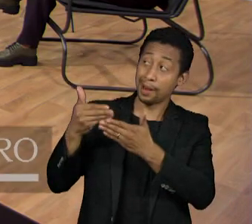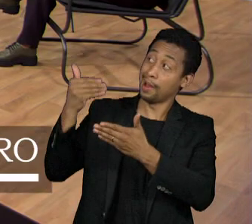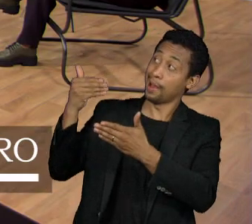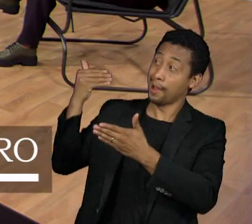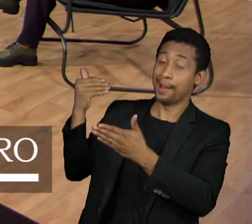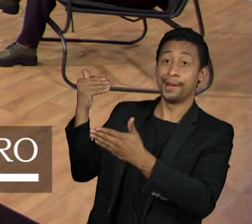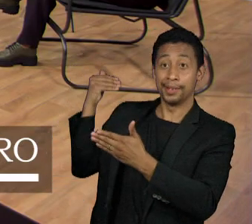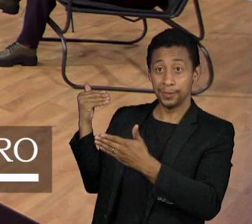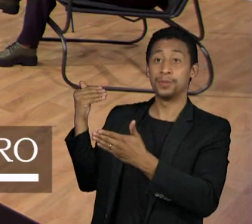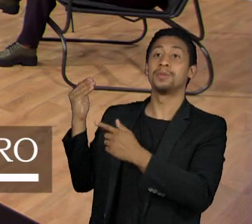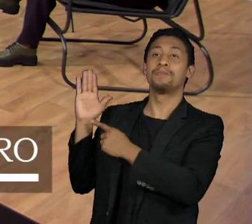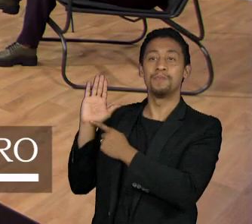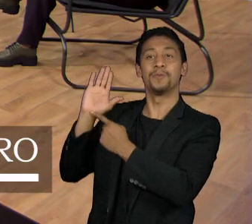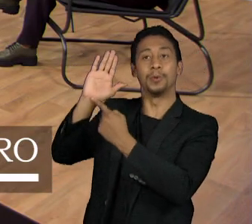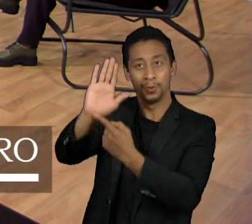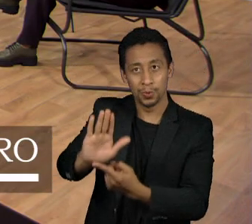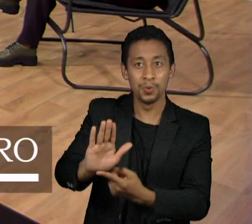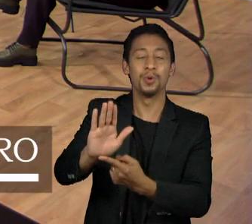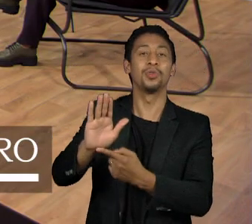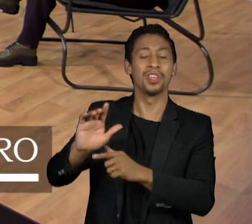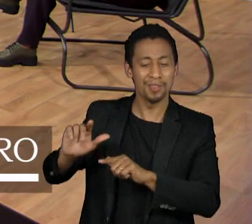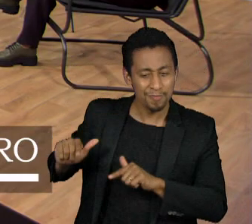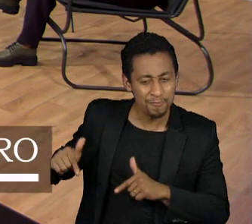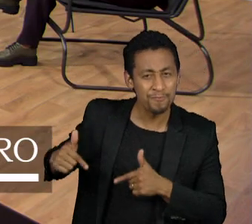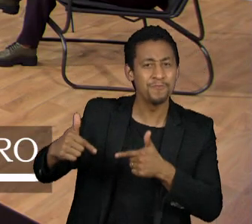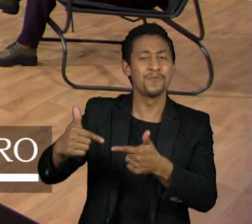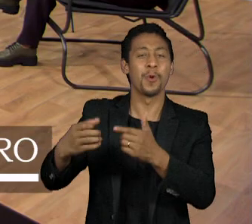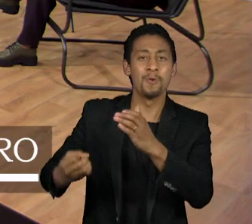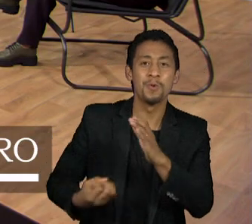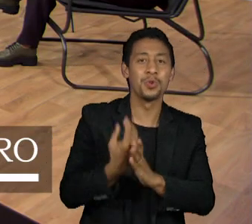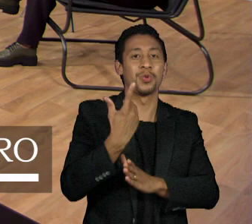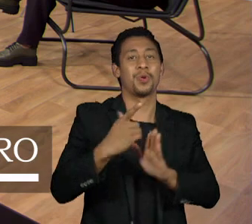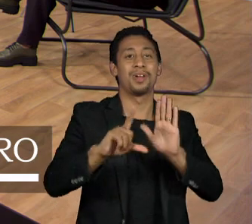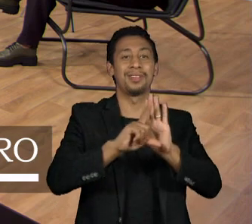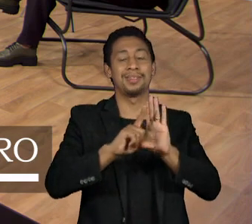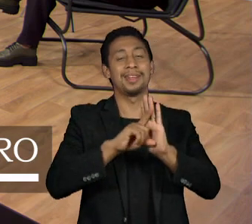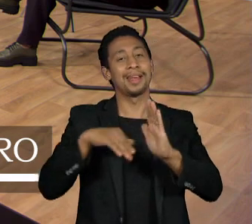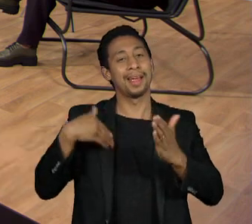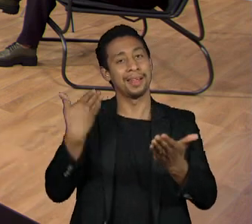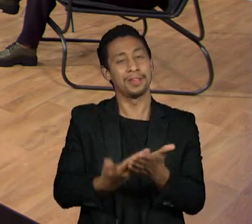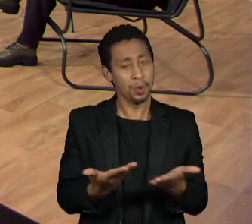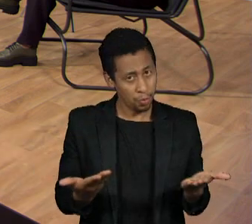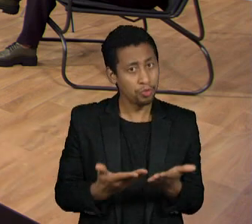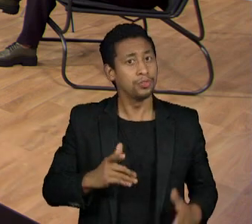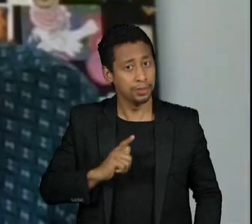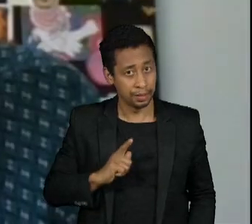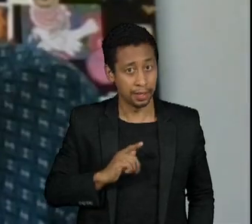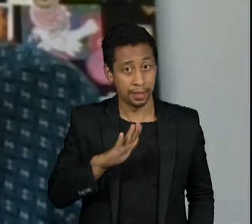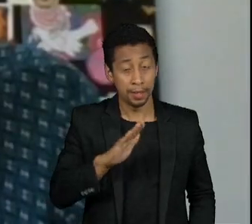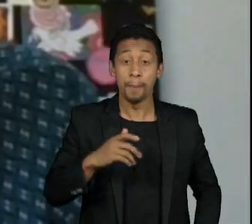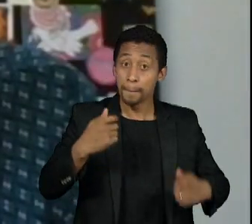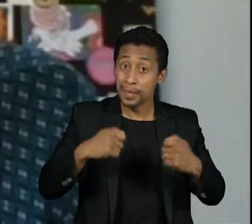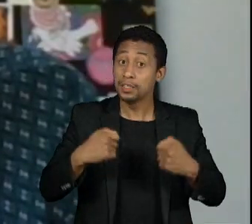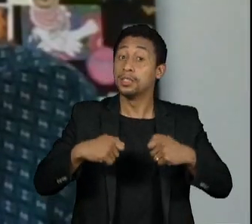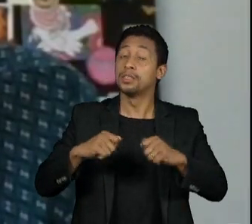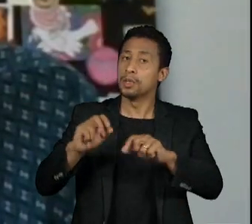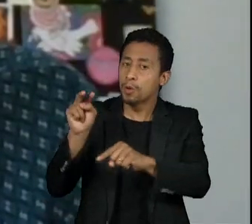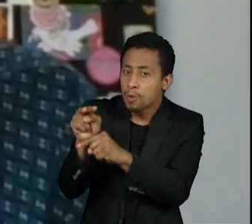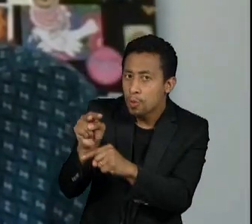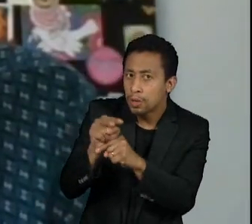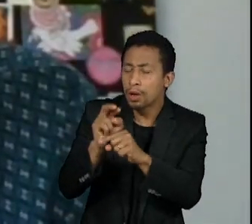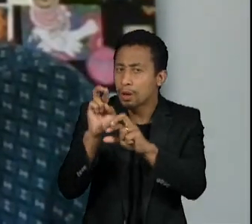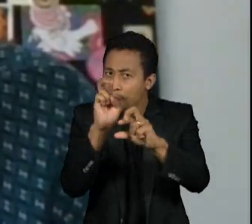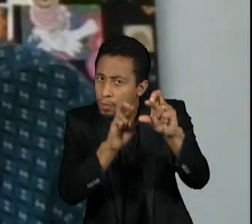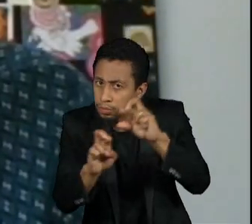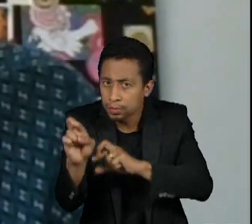gente, sendo responsáveis pelas conquistas, pelas leis que já estão aí. E a gente precisa fazer esse monitoramento para que essas leis